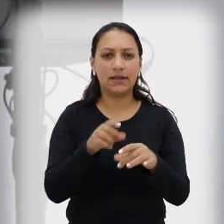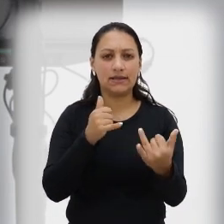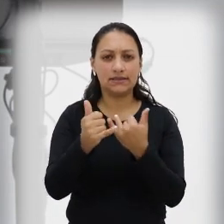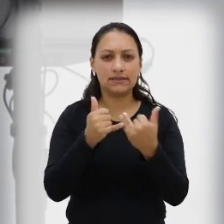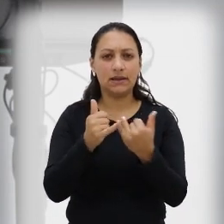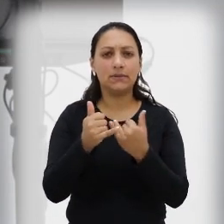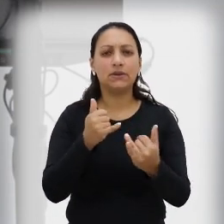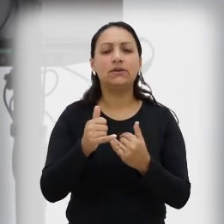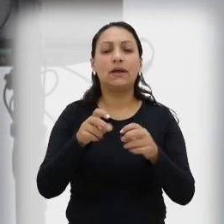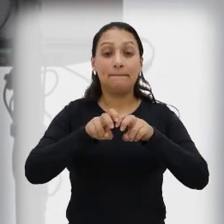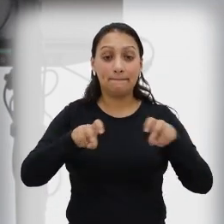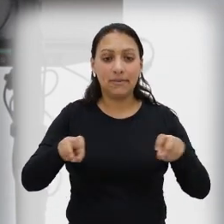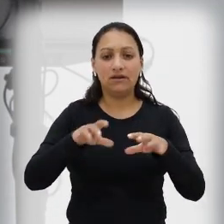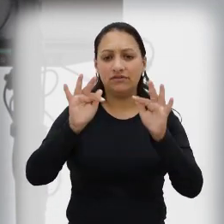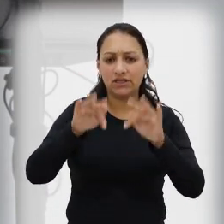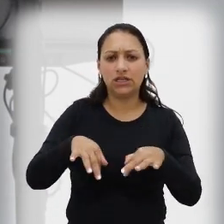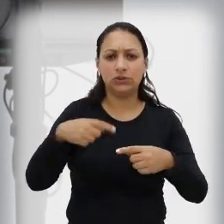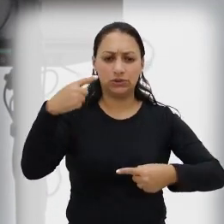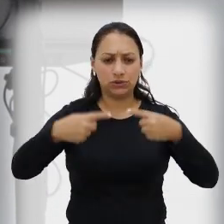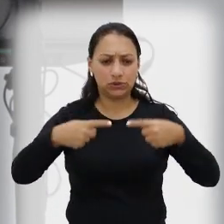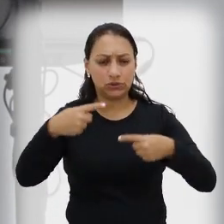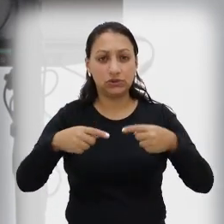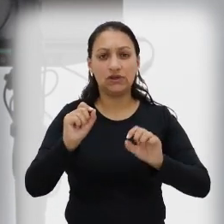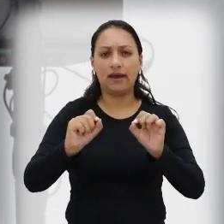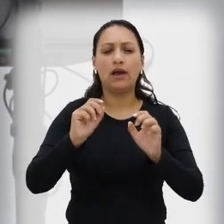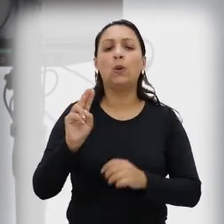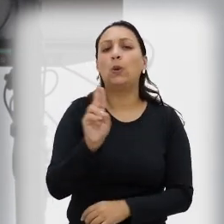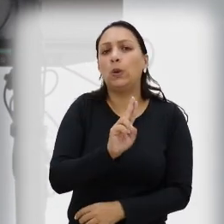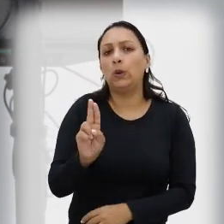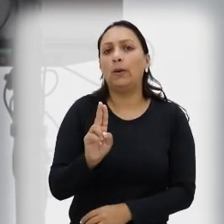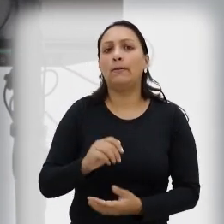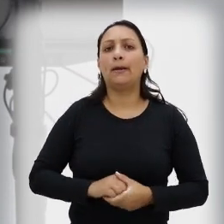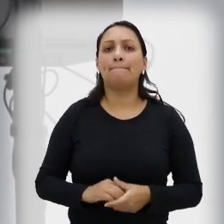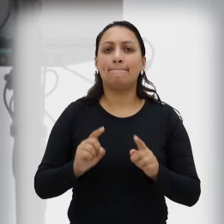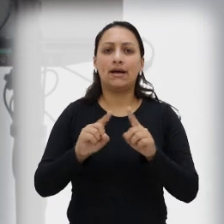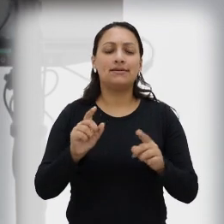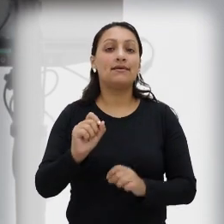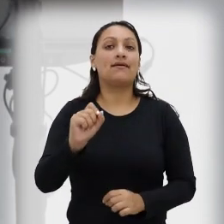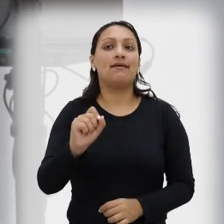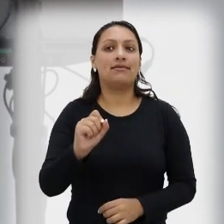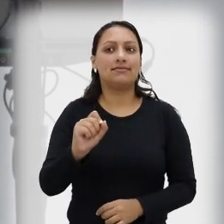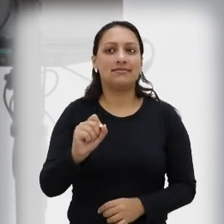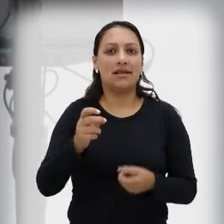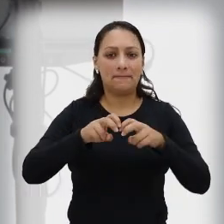final, a gente, né, discute quem são os nomes e tal, mas quem está na banca não sabe o